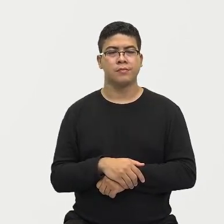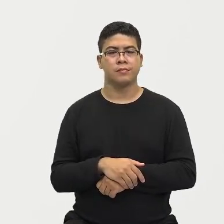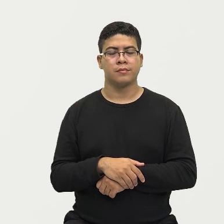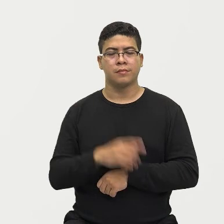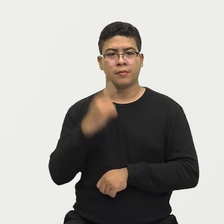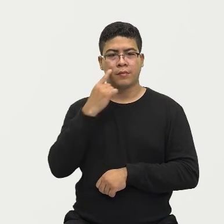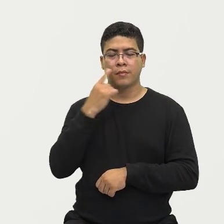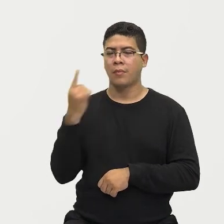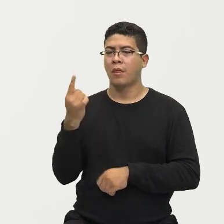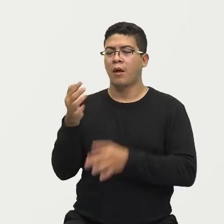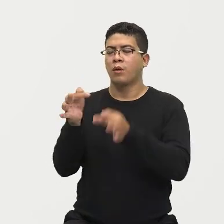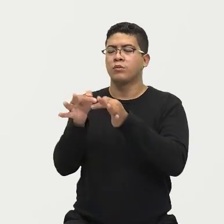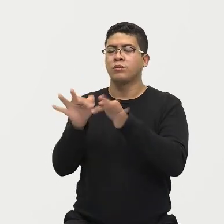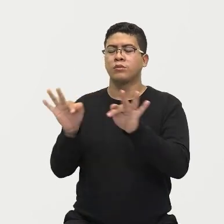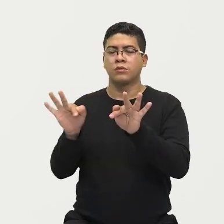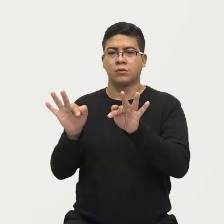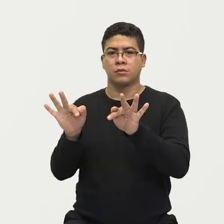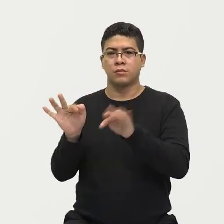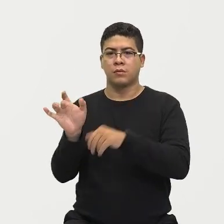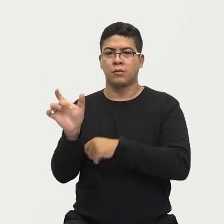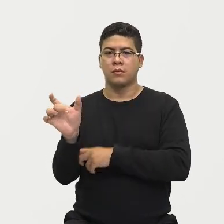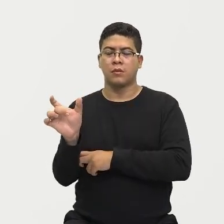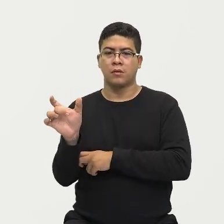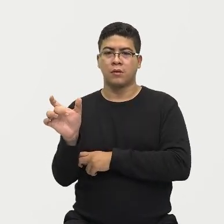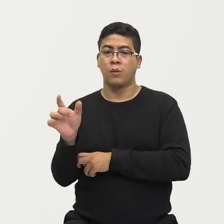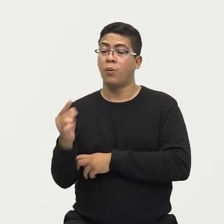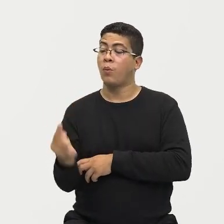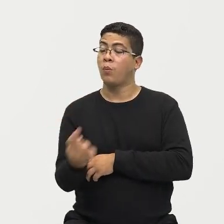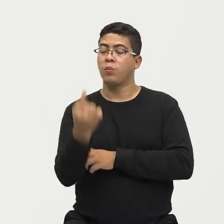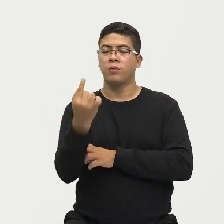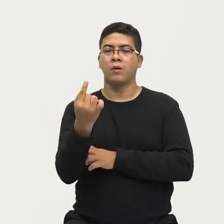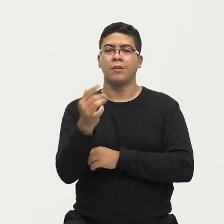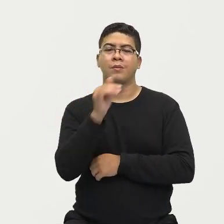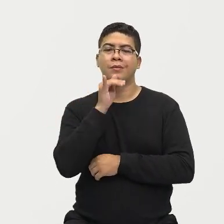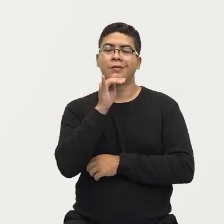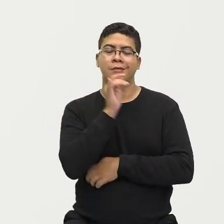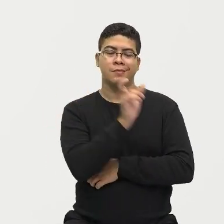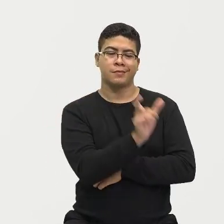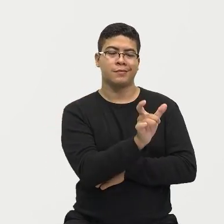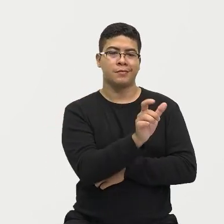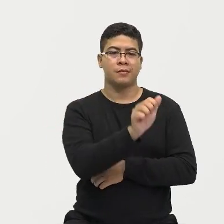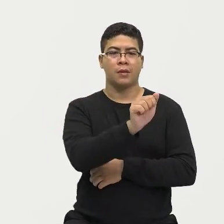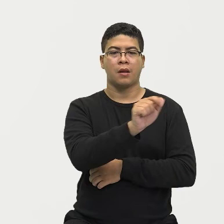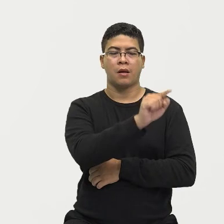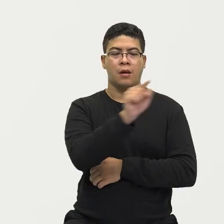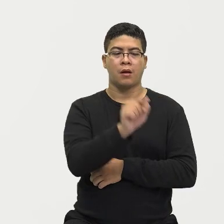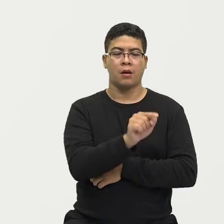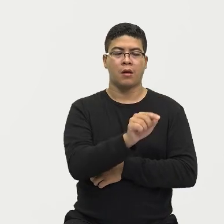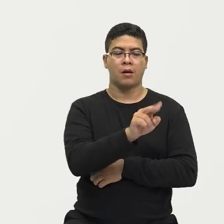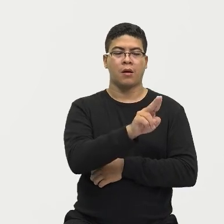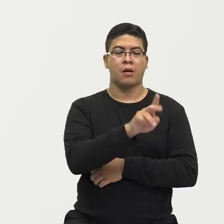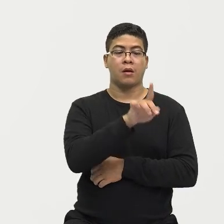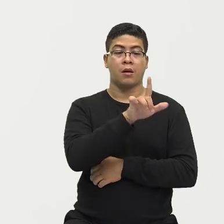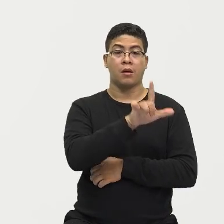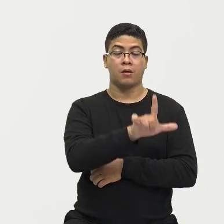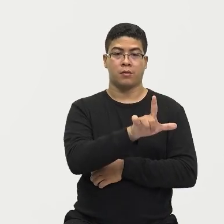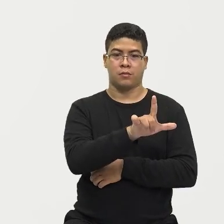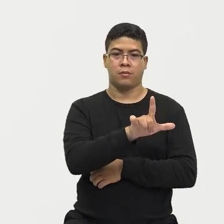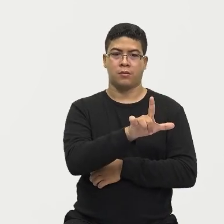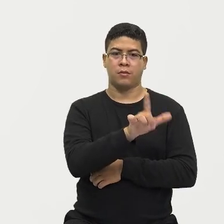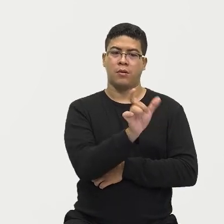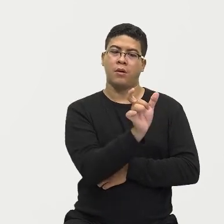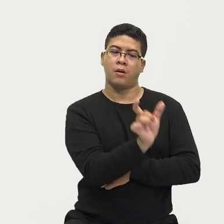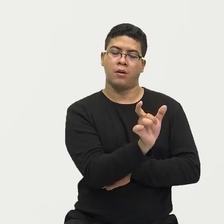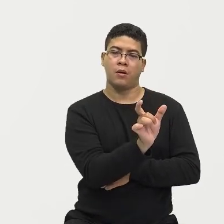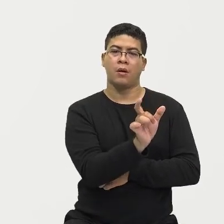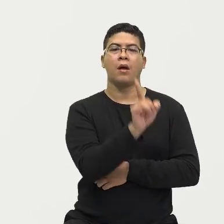Adjetivos simples são formados por uma só palavra, azul. Eu tenho uma caneta, a caneta azul. Azul é